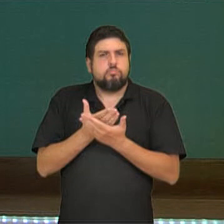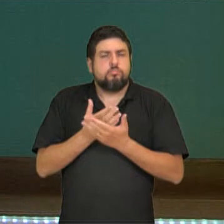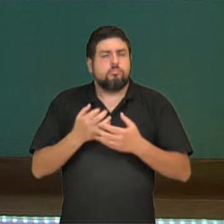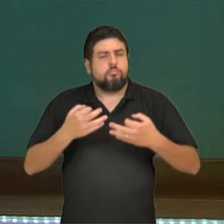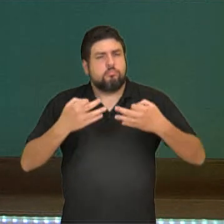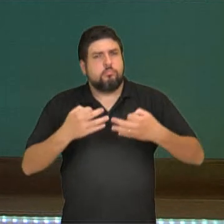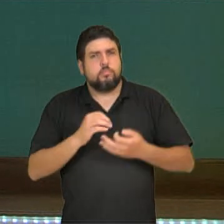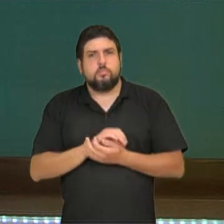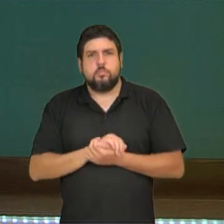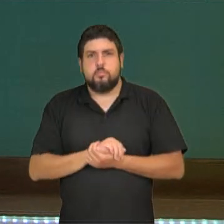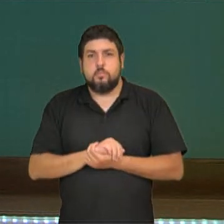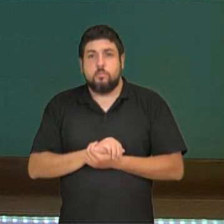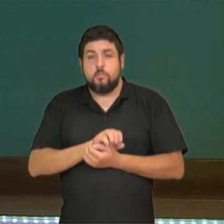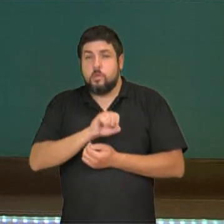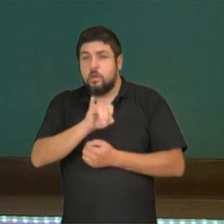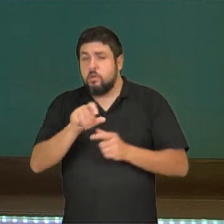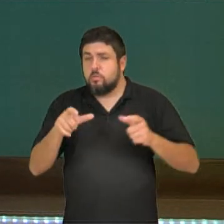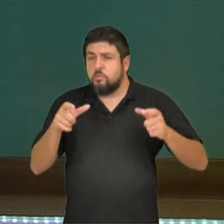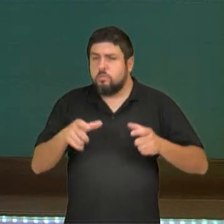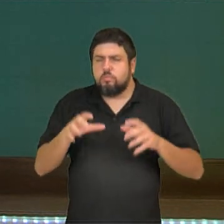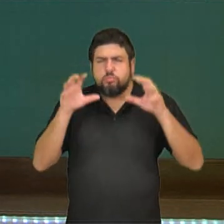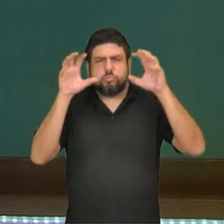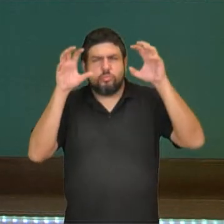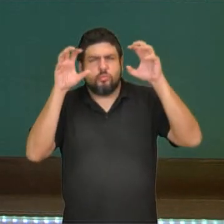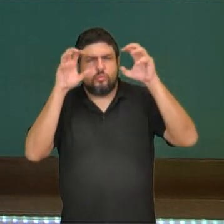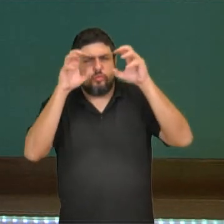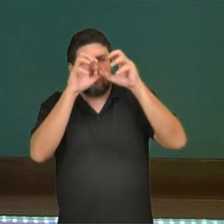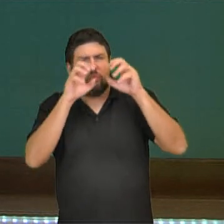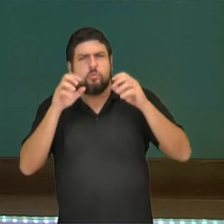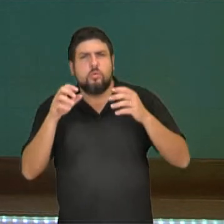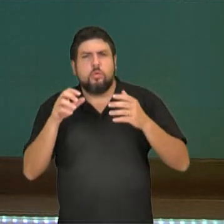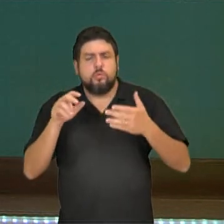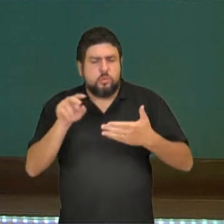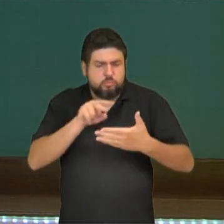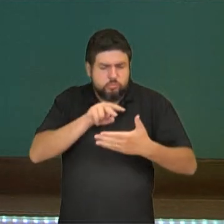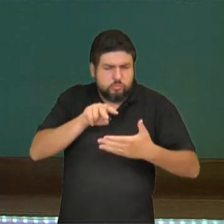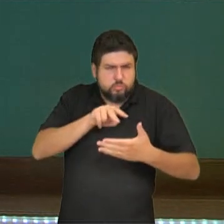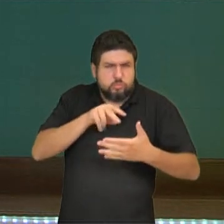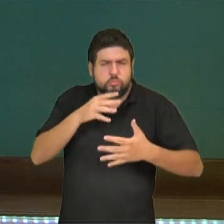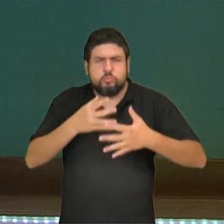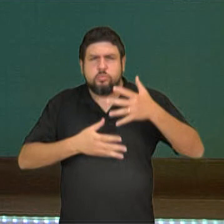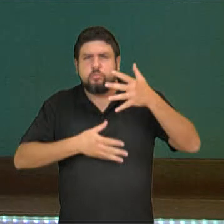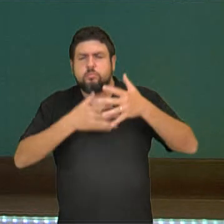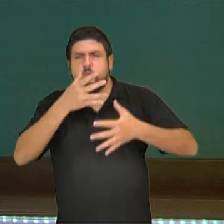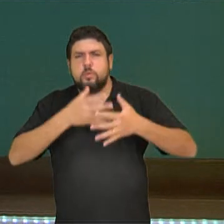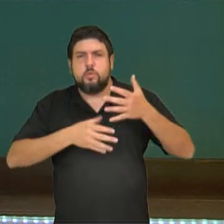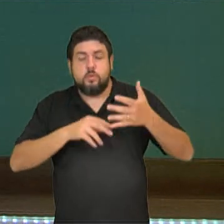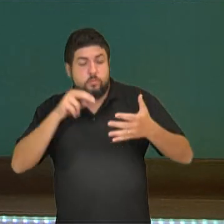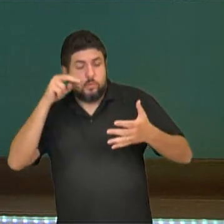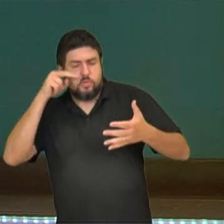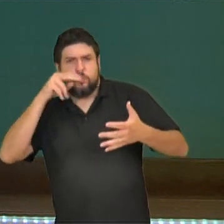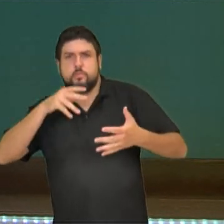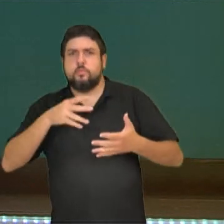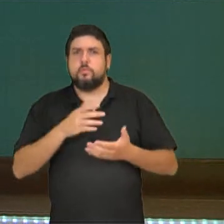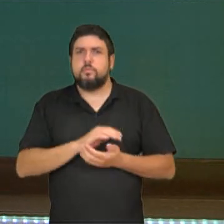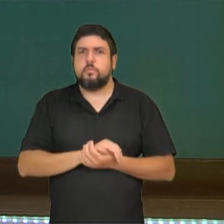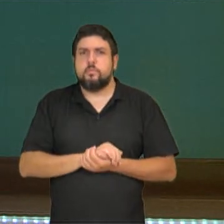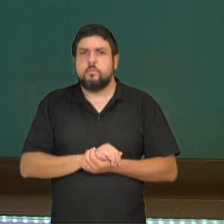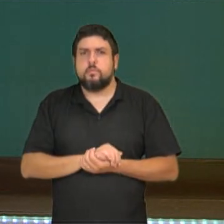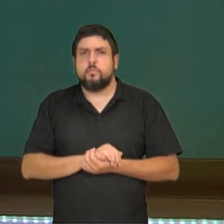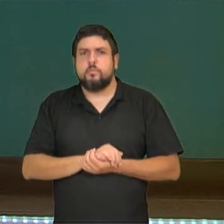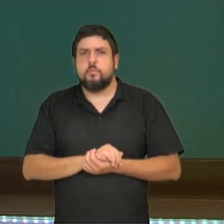estudando numa sala muito escura, num cômodo muito escuro da sua casa, você não vai conseguir me enxergar, ver